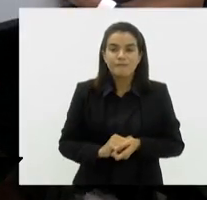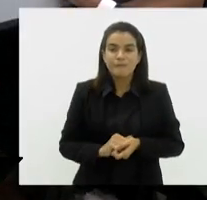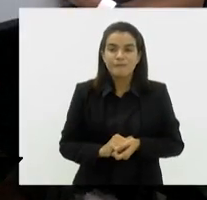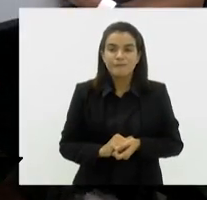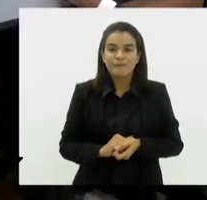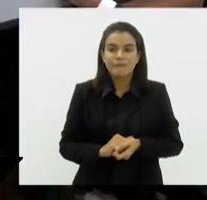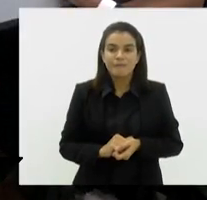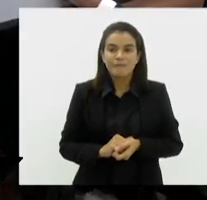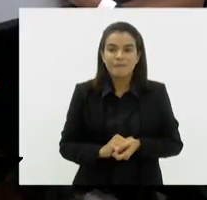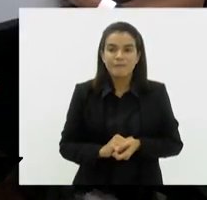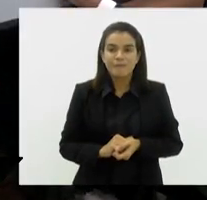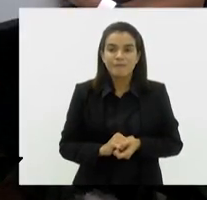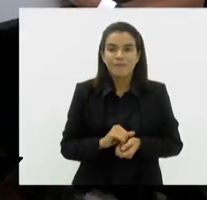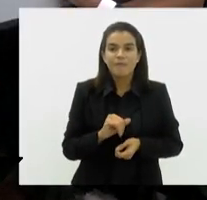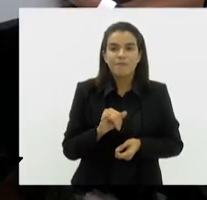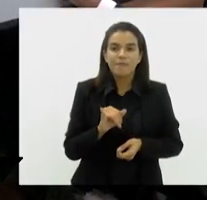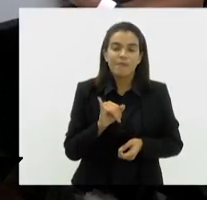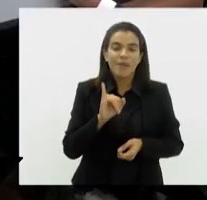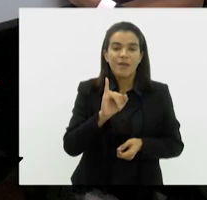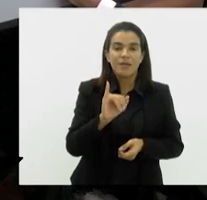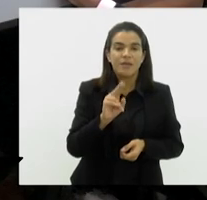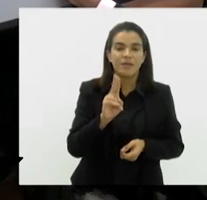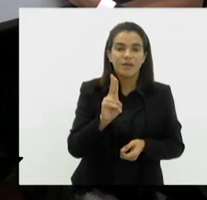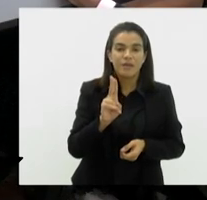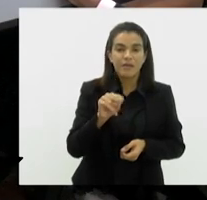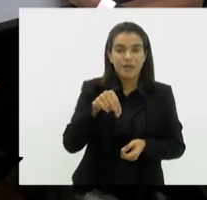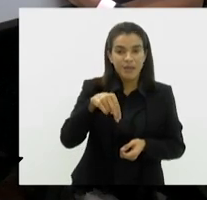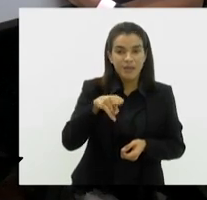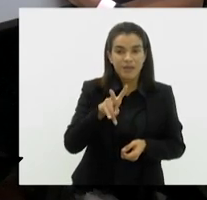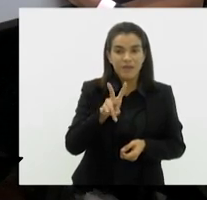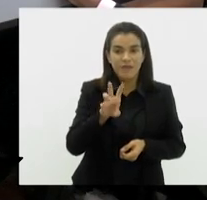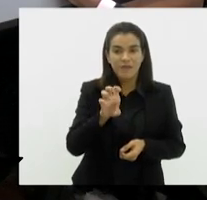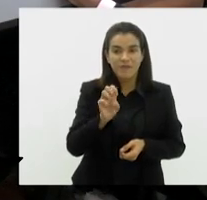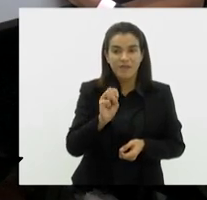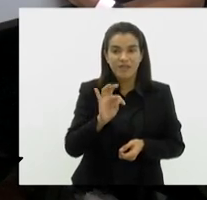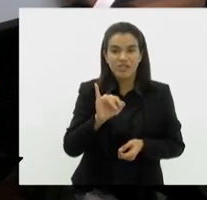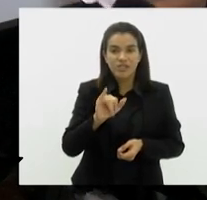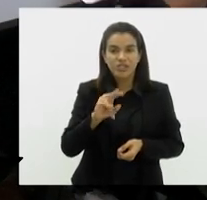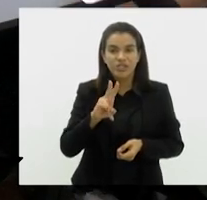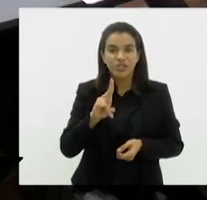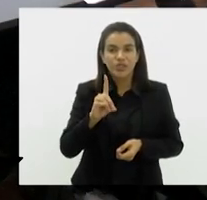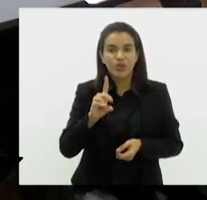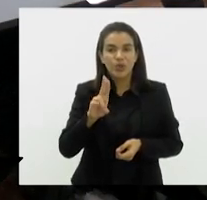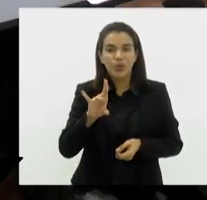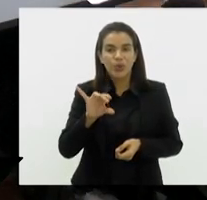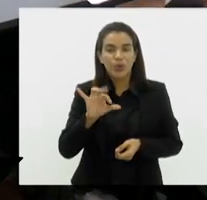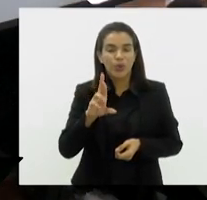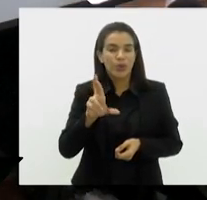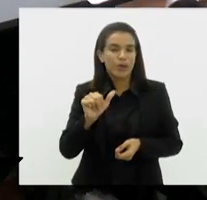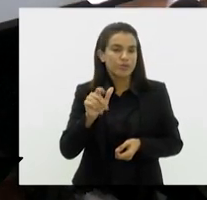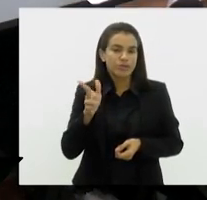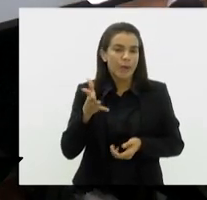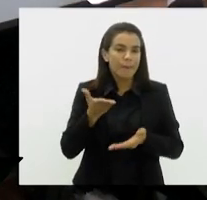a investidura. Eu estou tirando de pauta para te ganhar a celeridade de trazer na próxima. A investidura está tudo idoso. Já passou o concurso, já participou. Entendi,